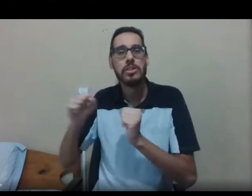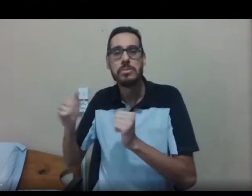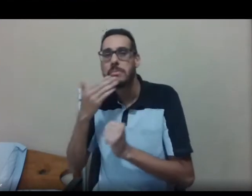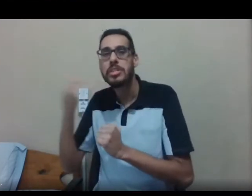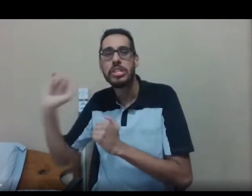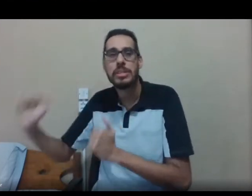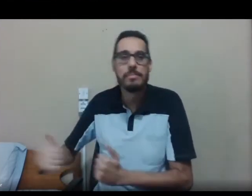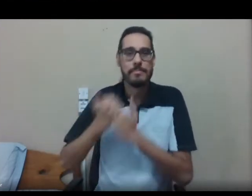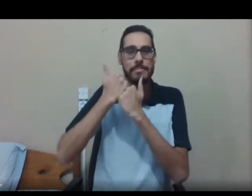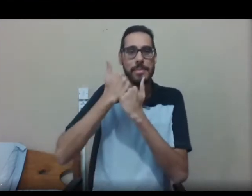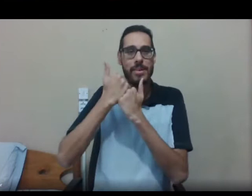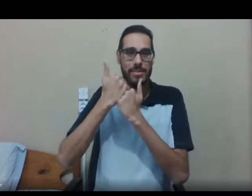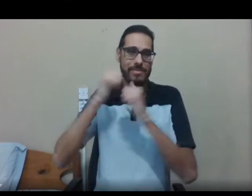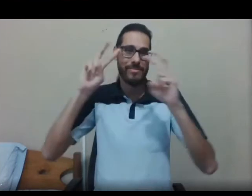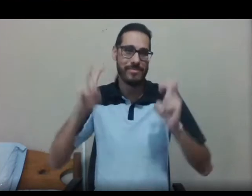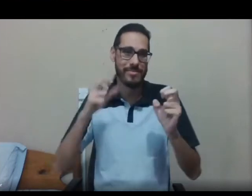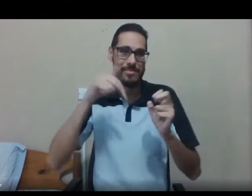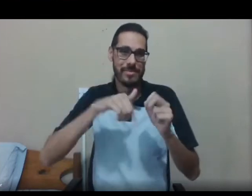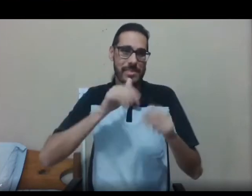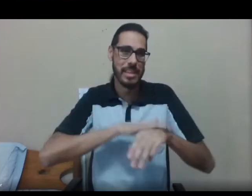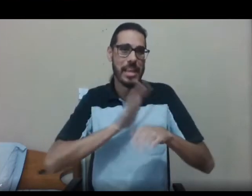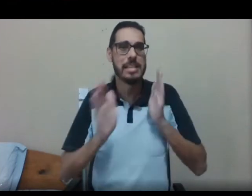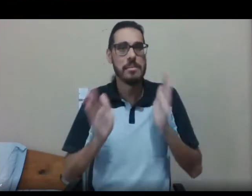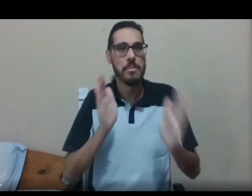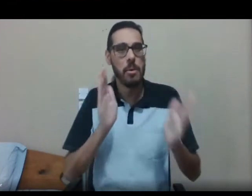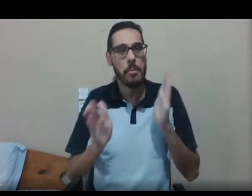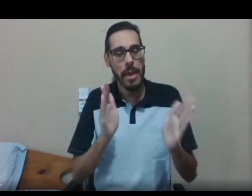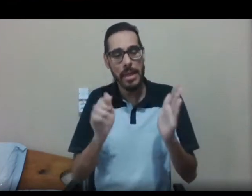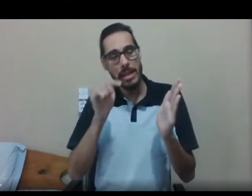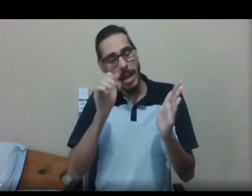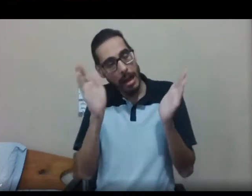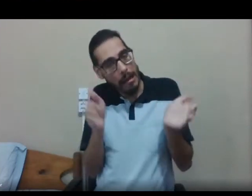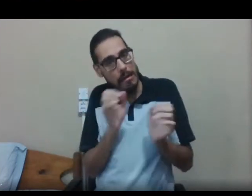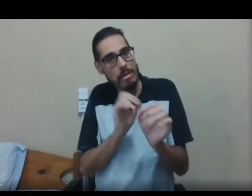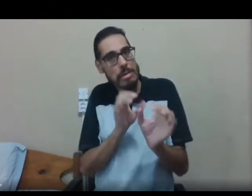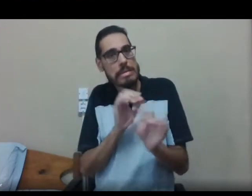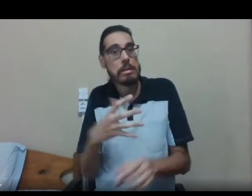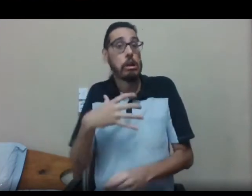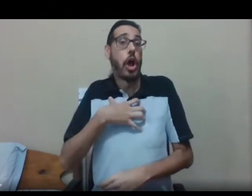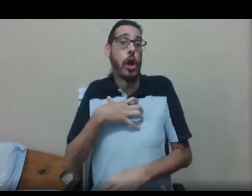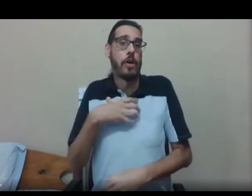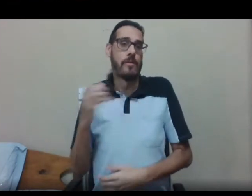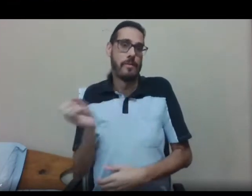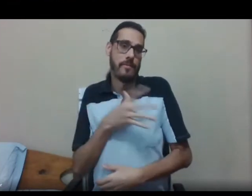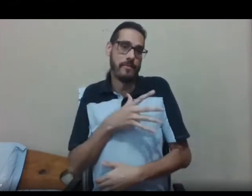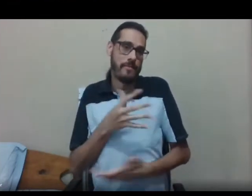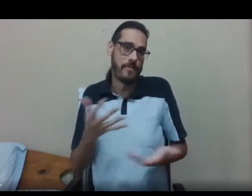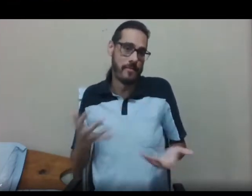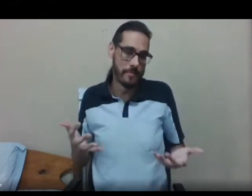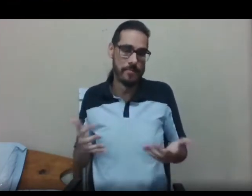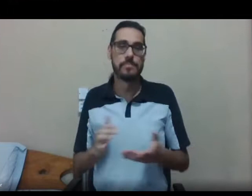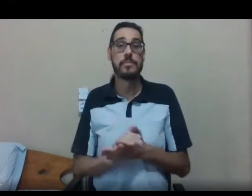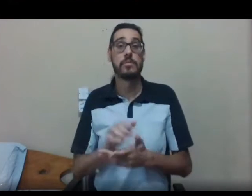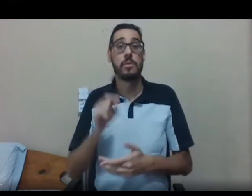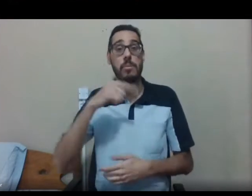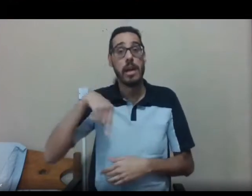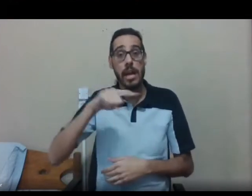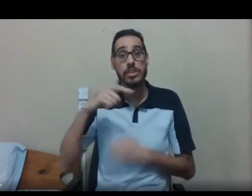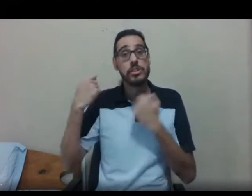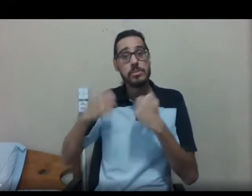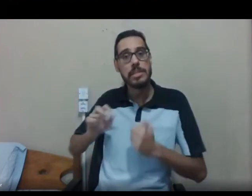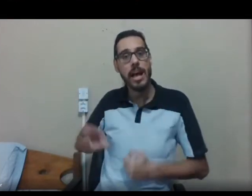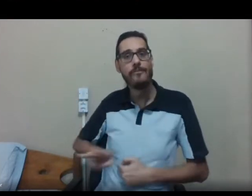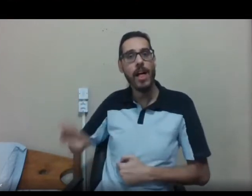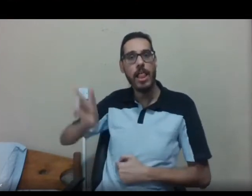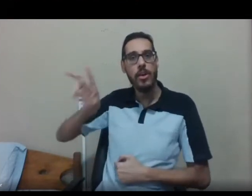os colegas, não é? E aí também, lógico, que esses eventos eles podem acontecer em parceria com os centros, em parceria com os departamentos, em parceria